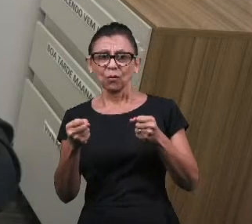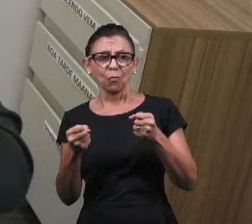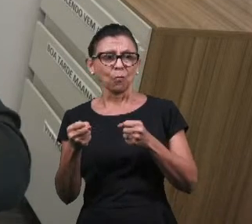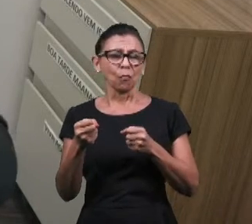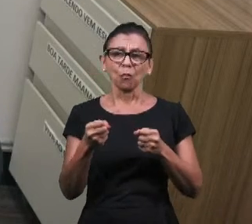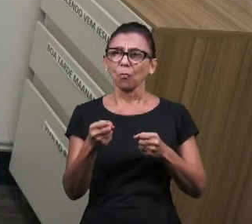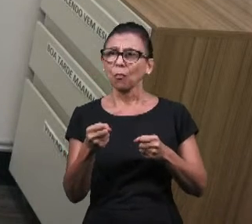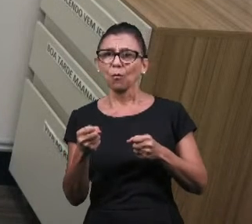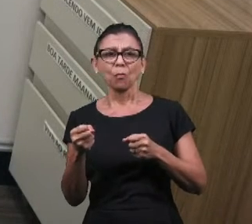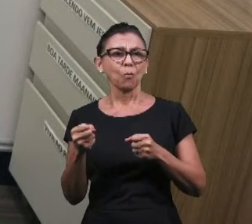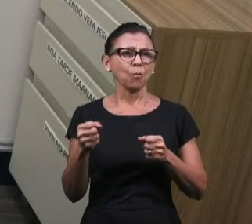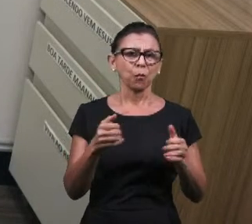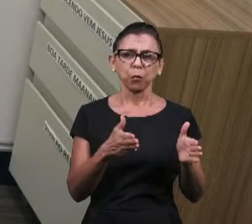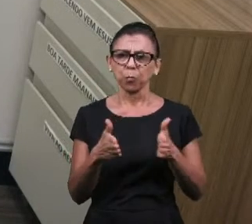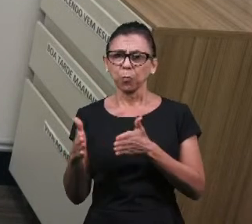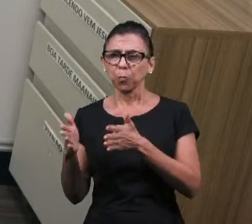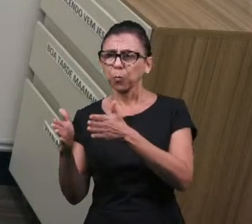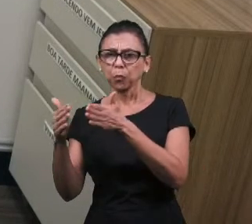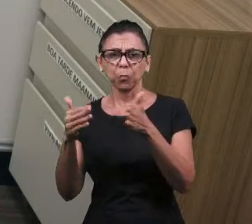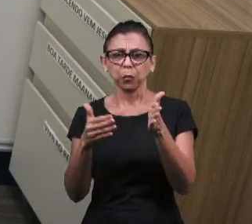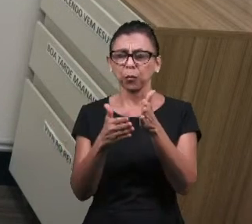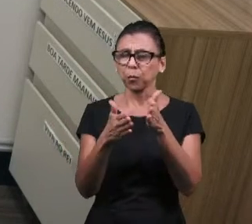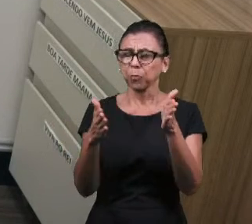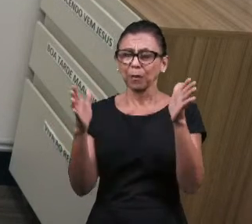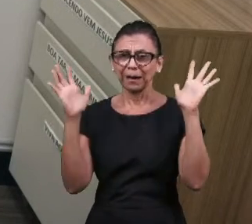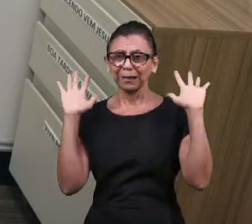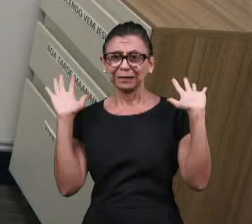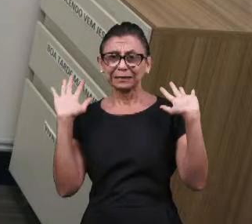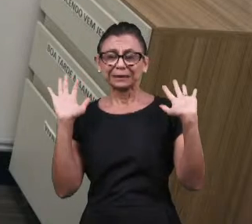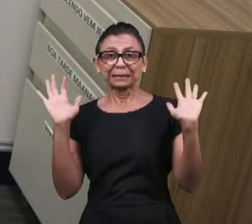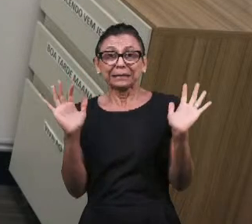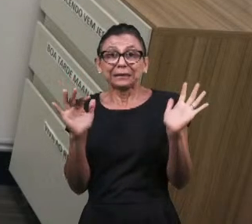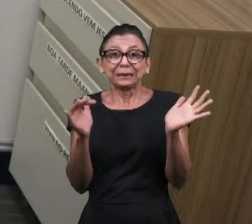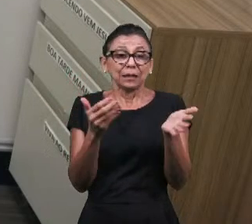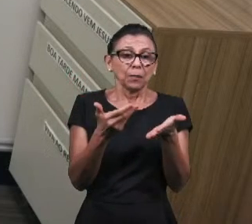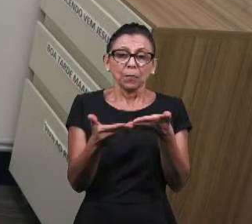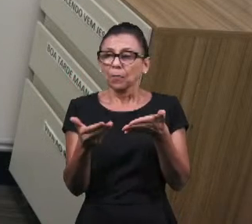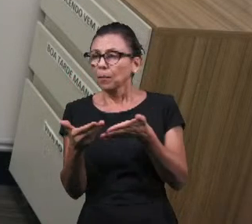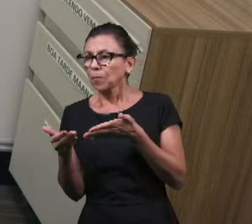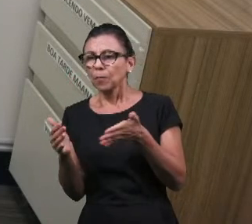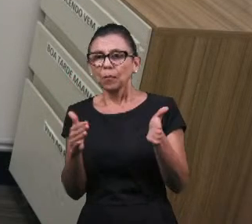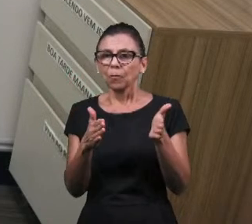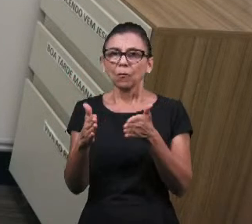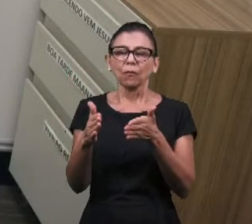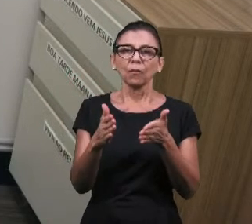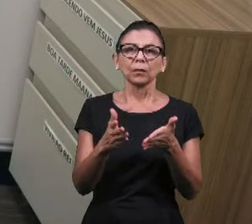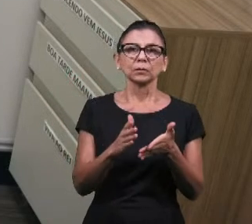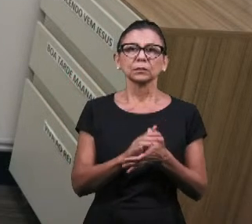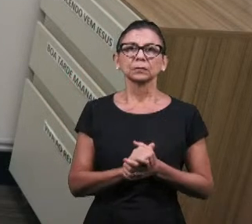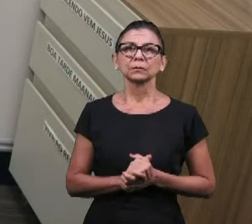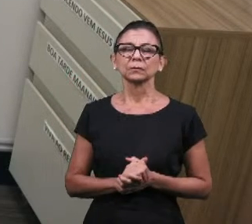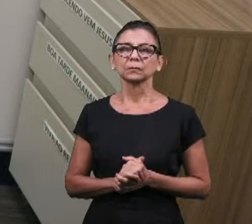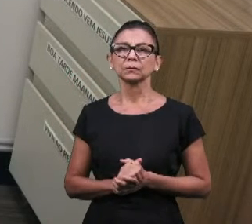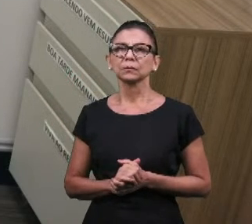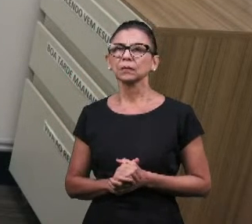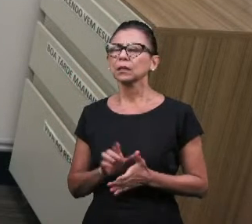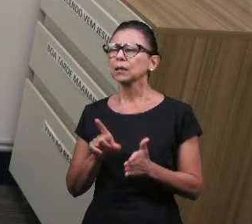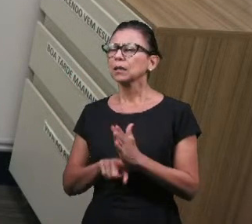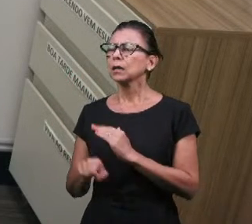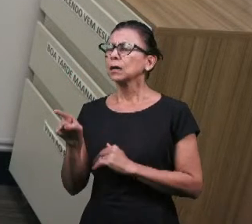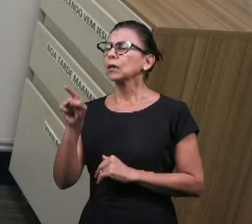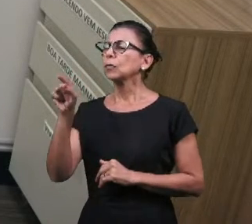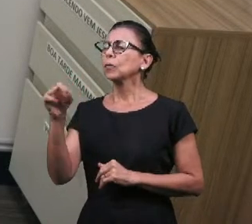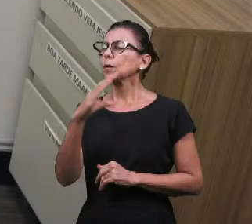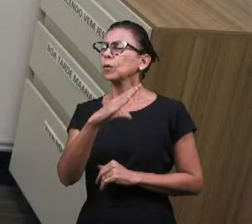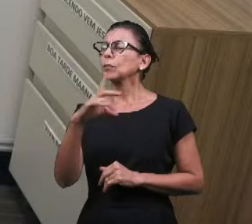nenhuma. Se perde pelas ruas de Terra Vermelha. Terra Vermelha é uma cidade, pastor. É enorme. E como é que é coordenar essa região 5